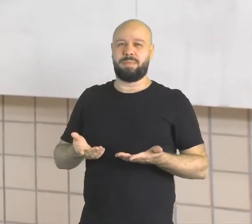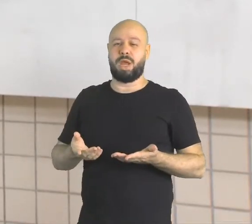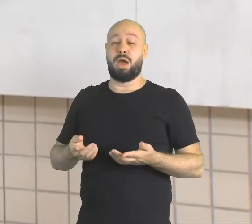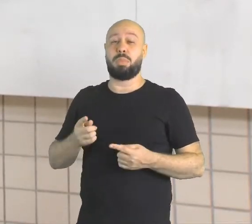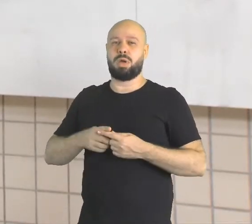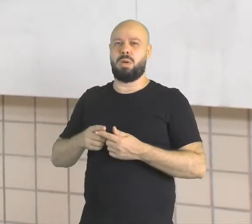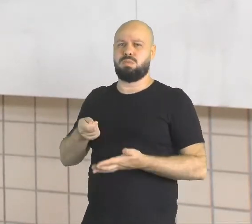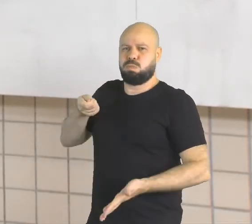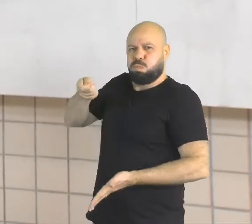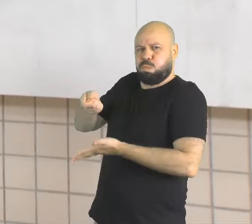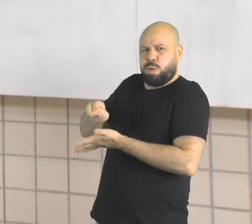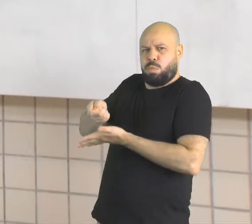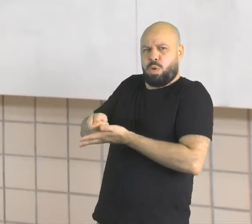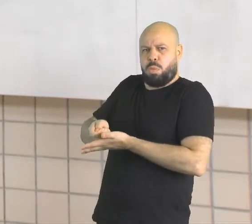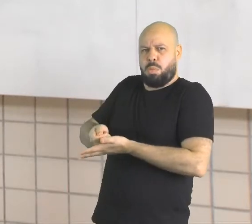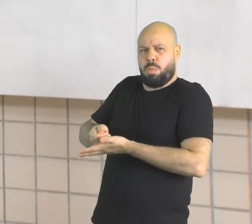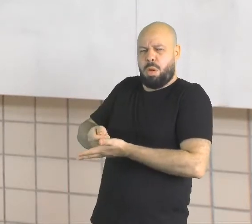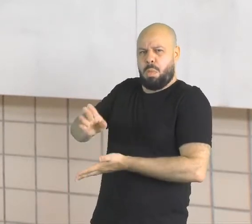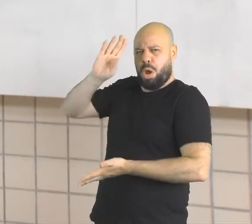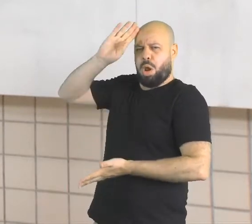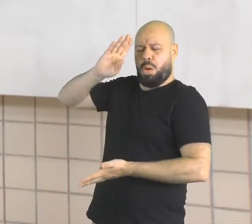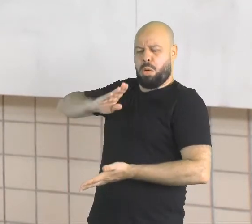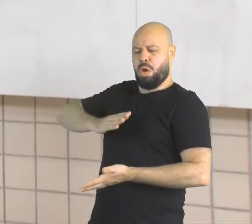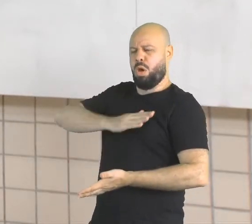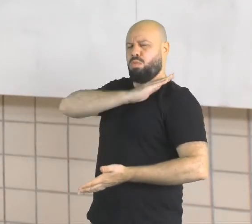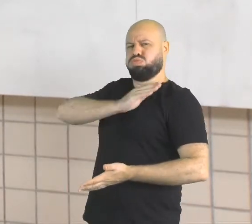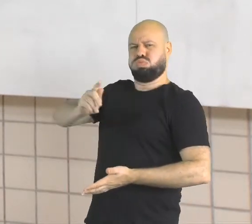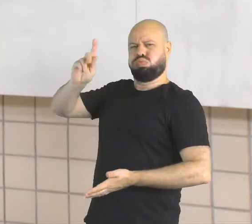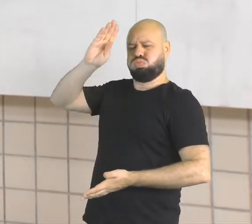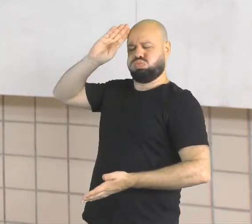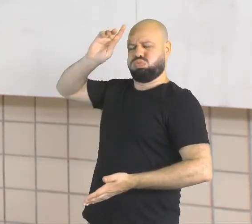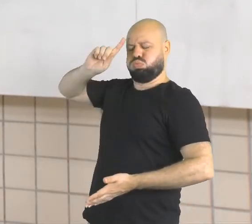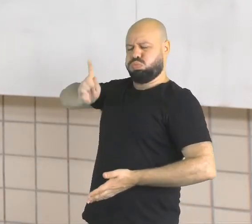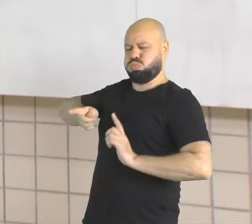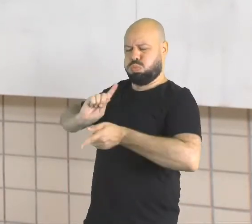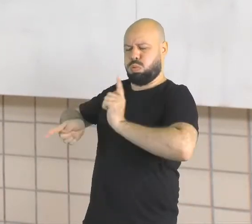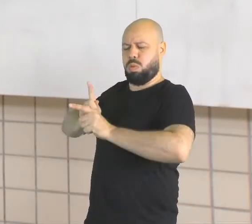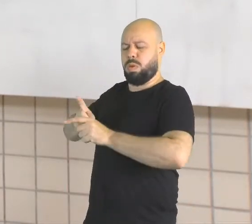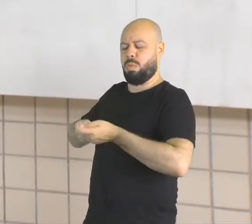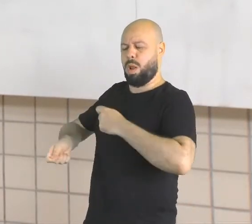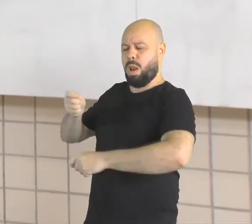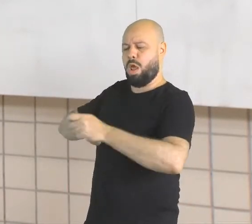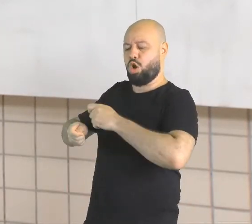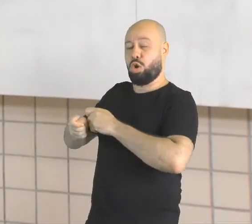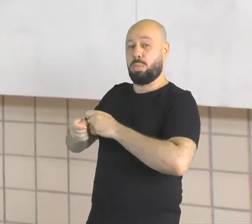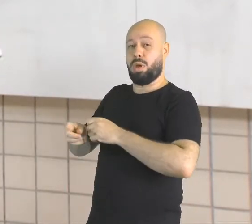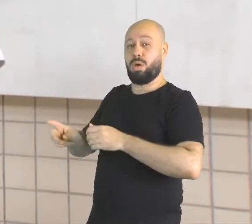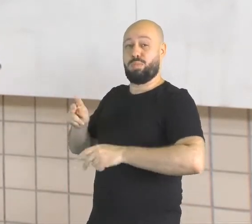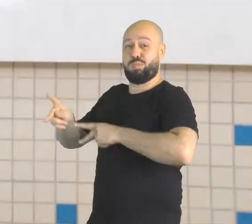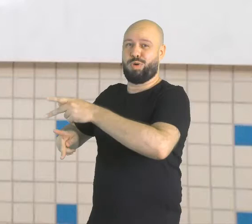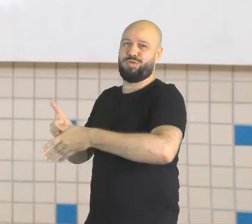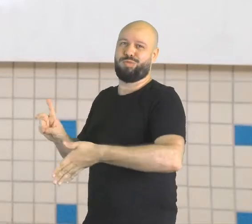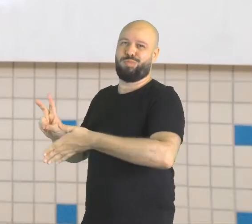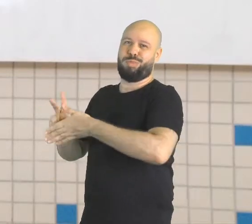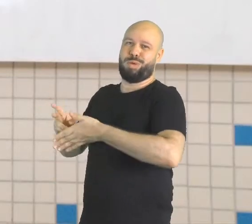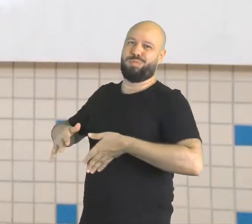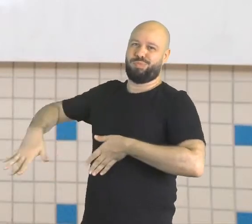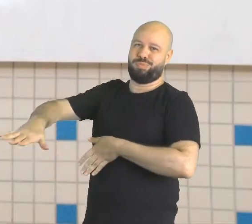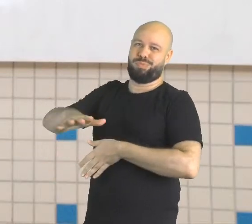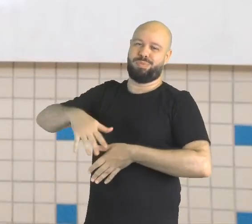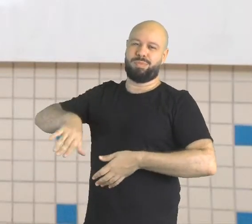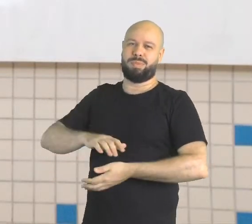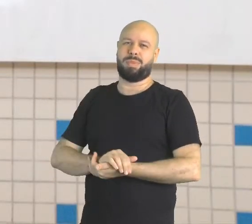seu domínio militar, cultural, econômico sobre as nações indígenas. Os aldeamentos,